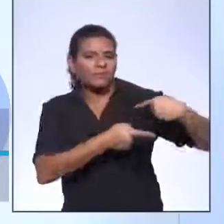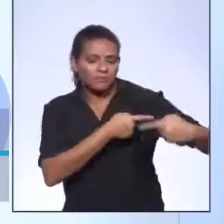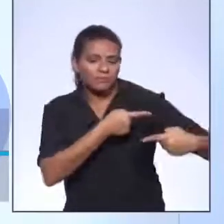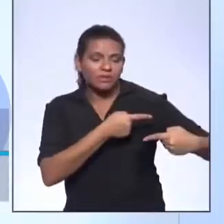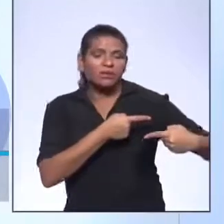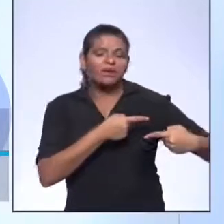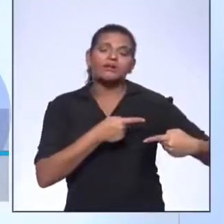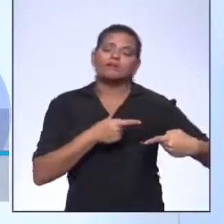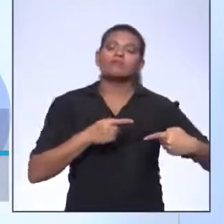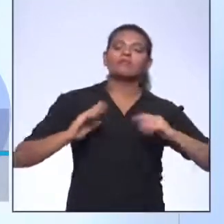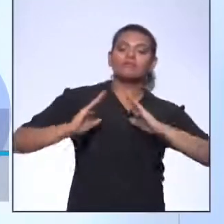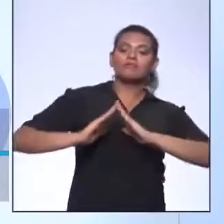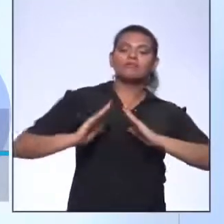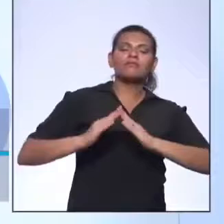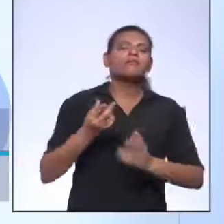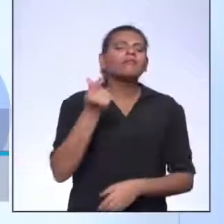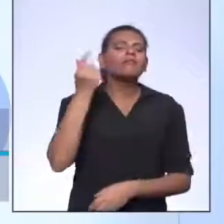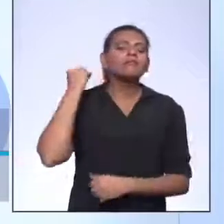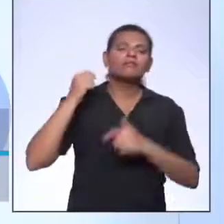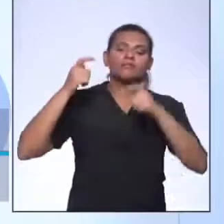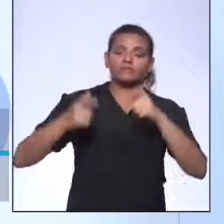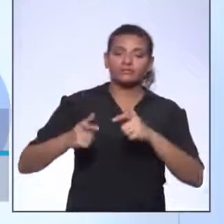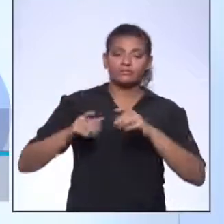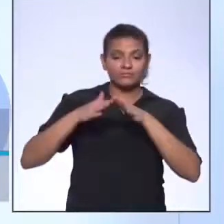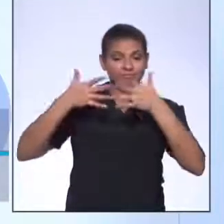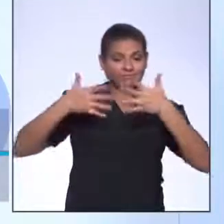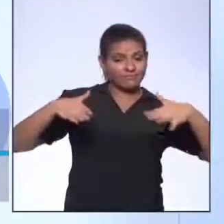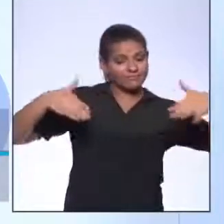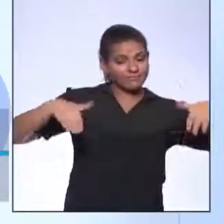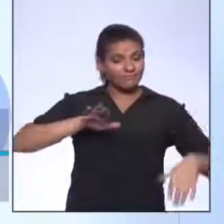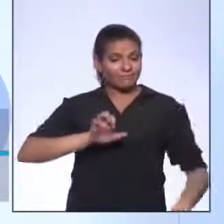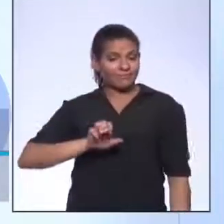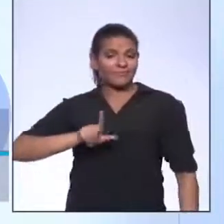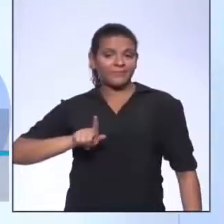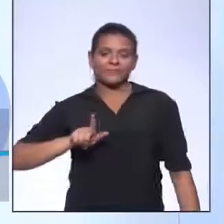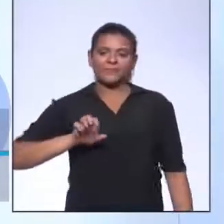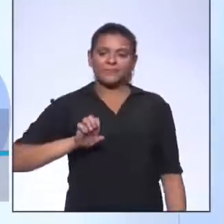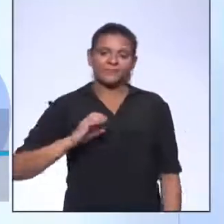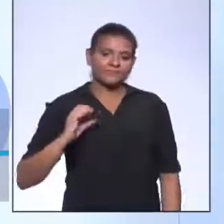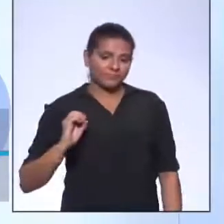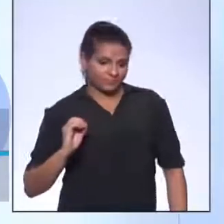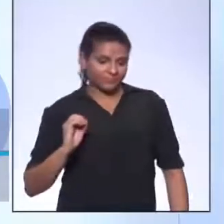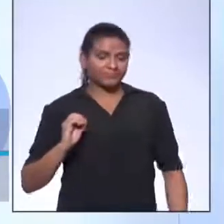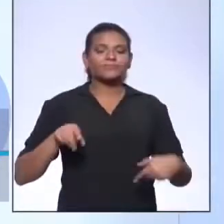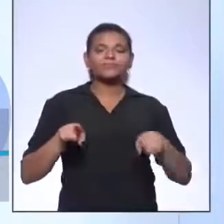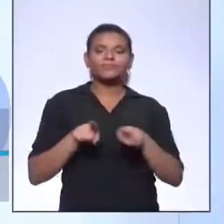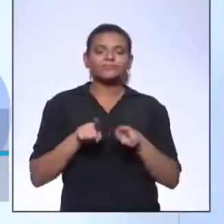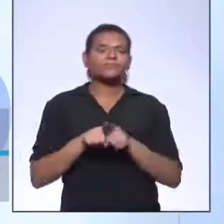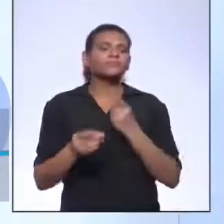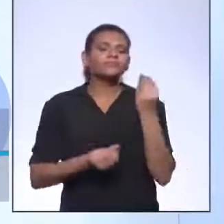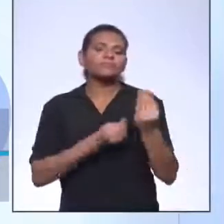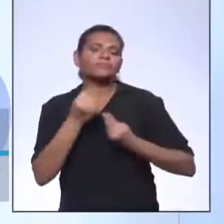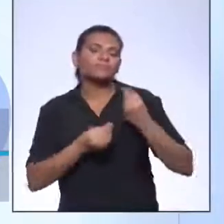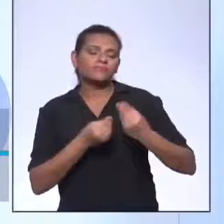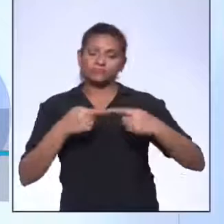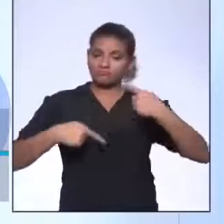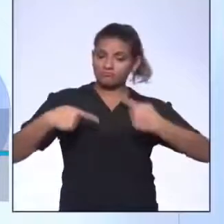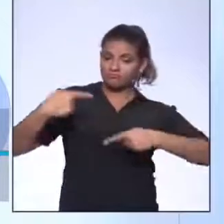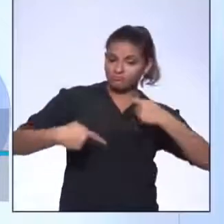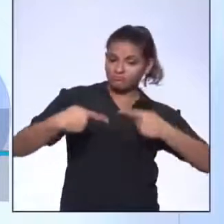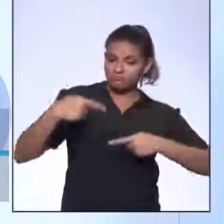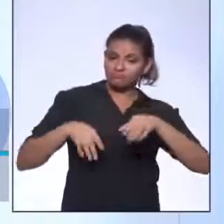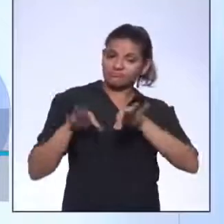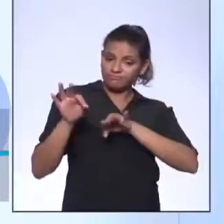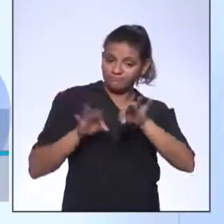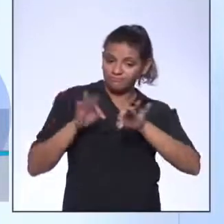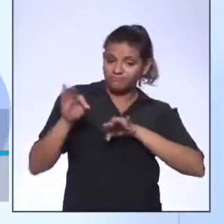no Mar Egeu na história antiga. E vamos ver a forma de organização política, vamos falar um pouco sobre as